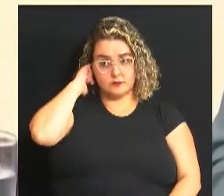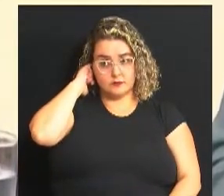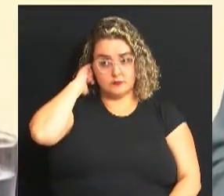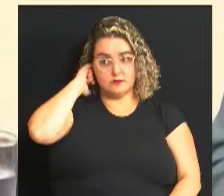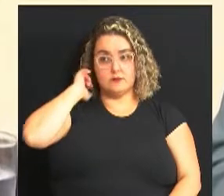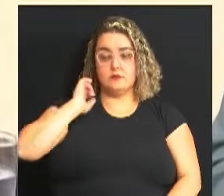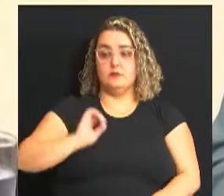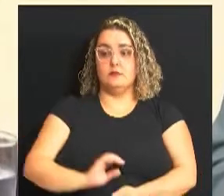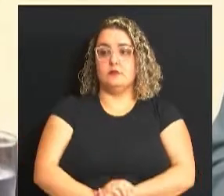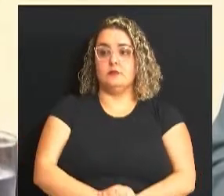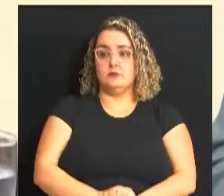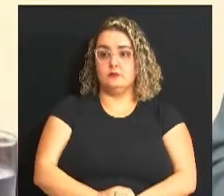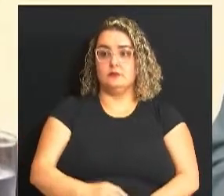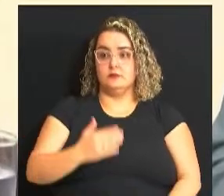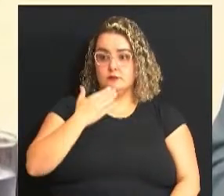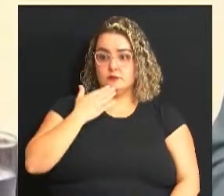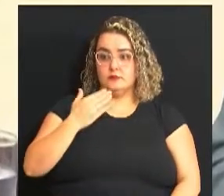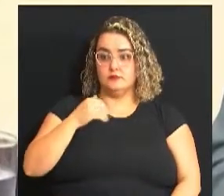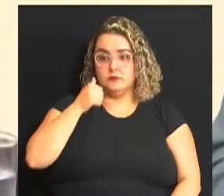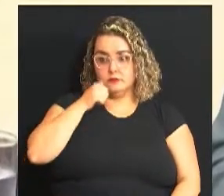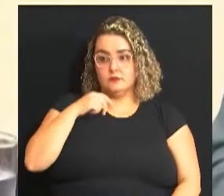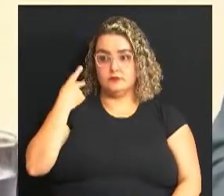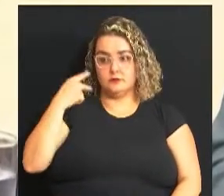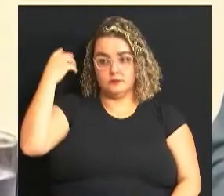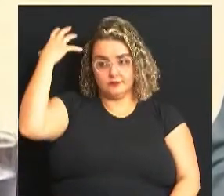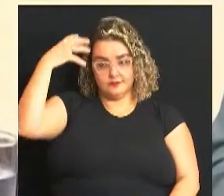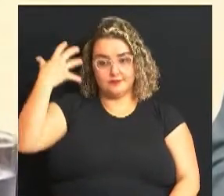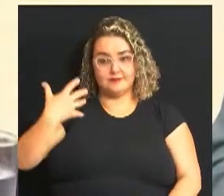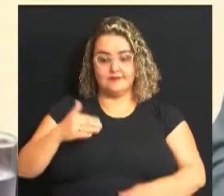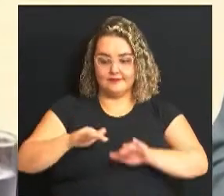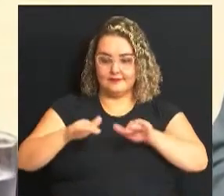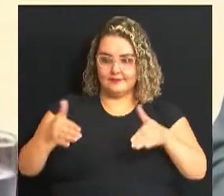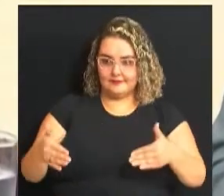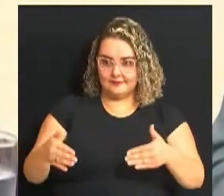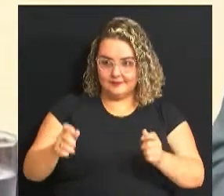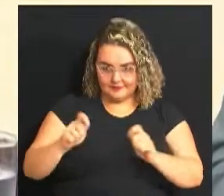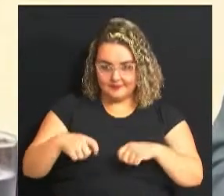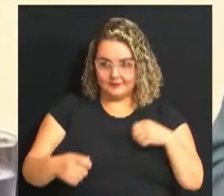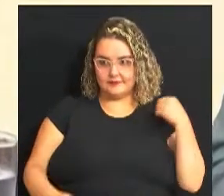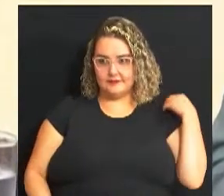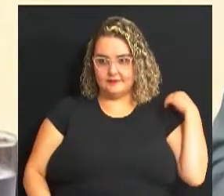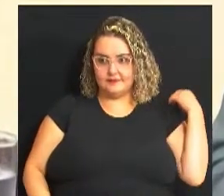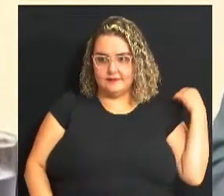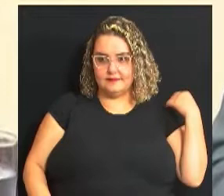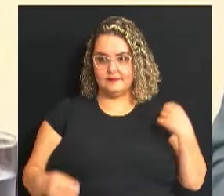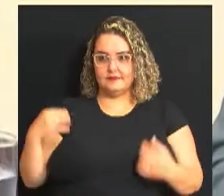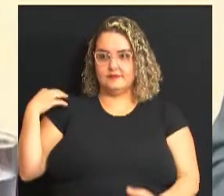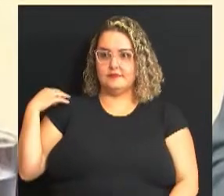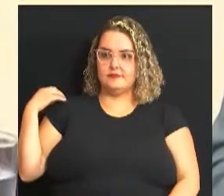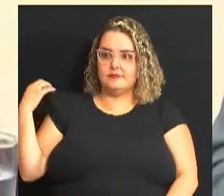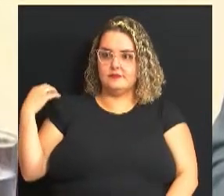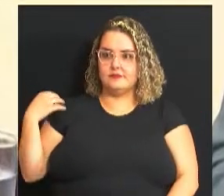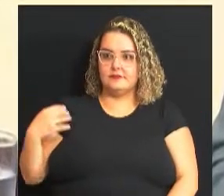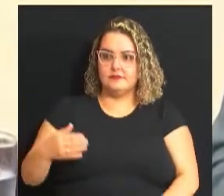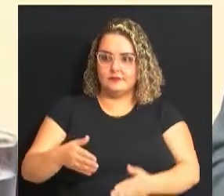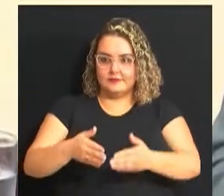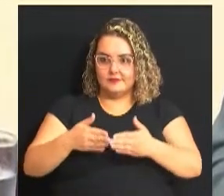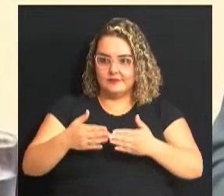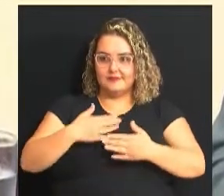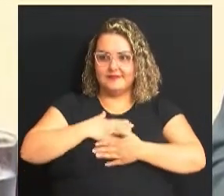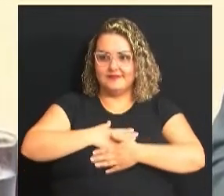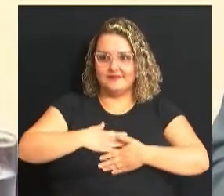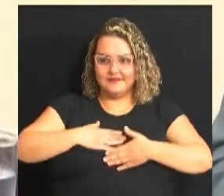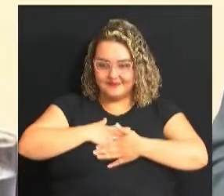pedir que a vereadora Guida Calisto viesse à mesa conosco, é possível? Por favor, vereadora, é um prazer tê-la